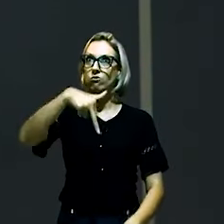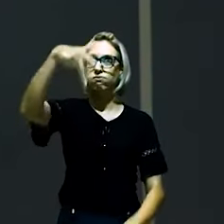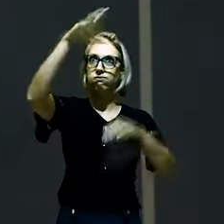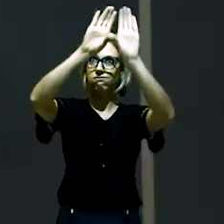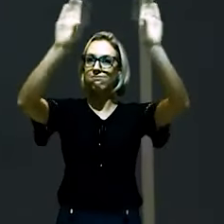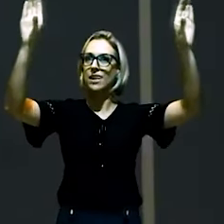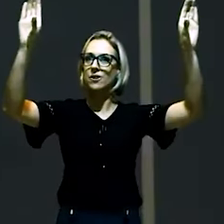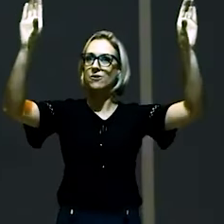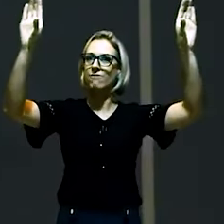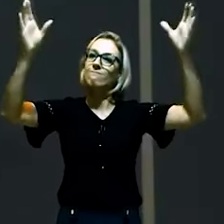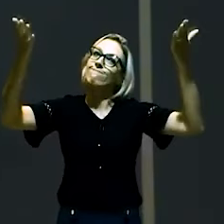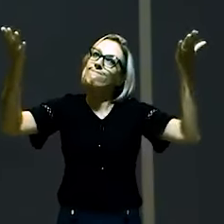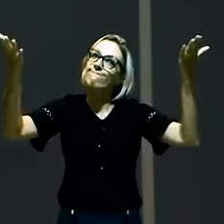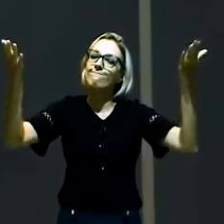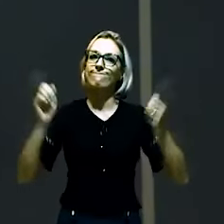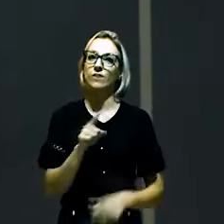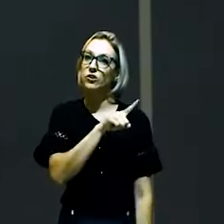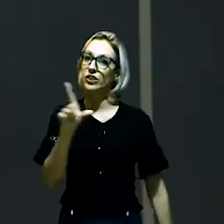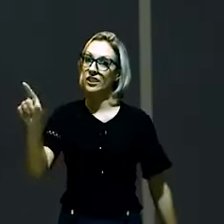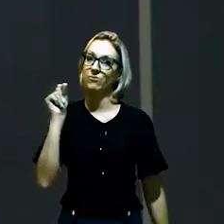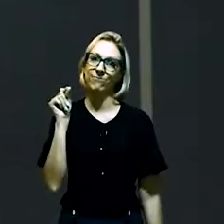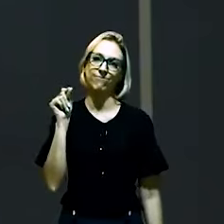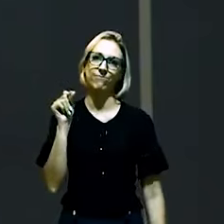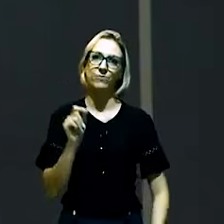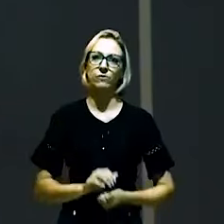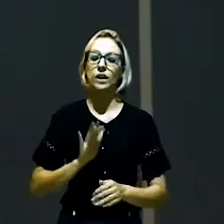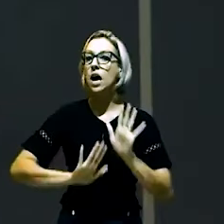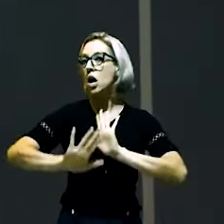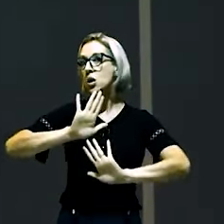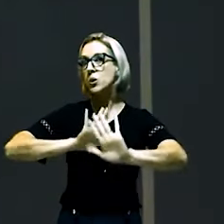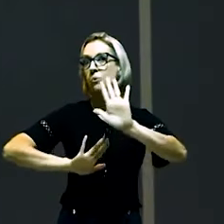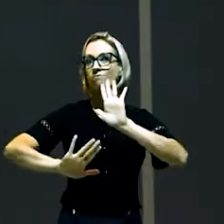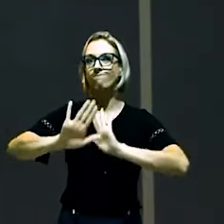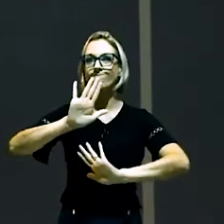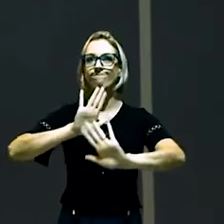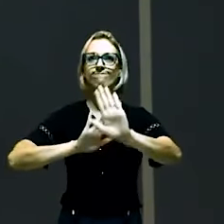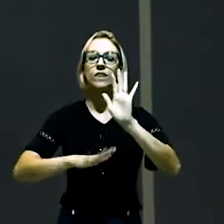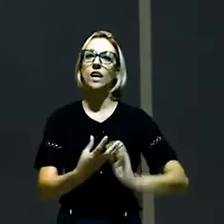Tome cuidado com tudo isso que você vem vivendo.